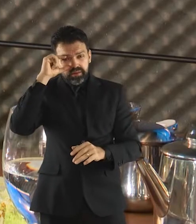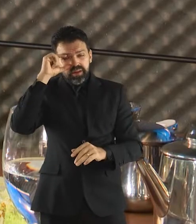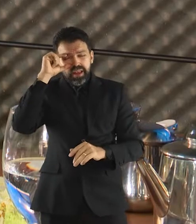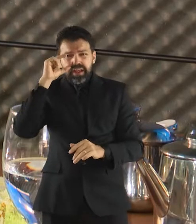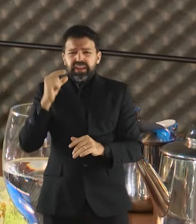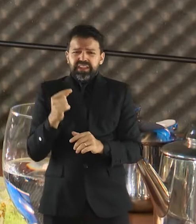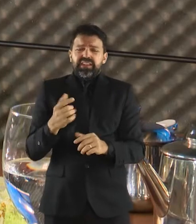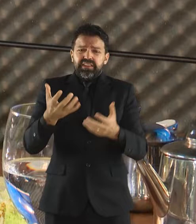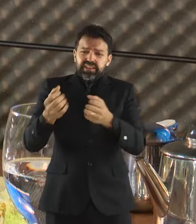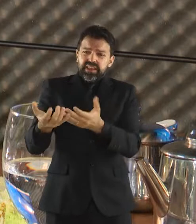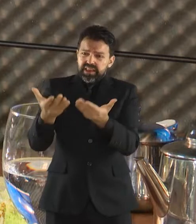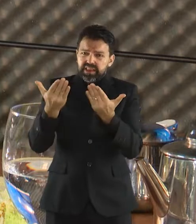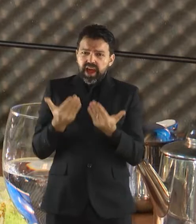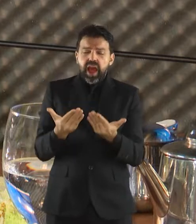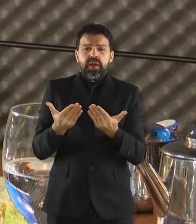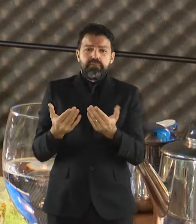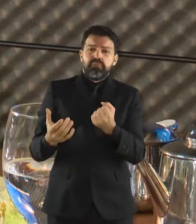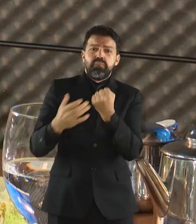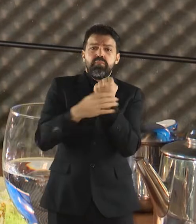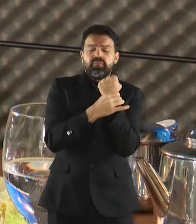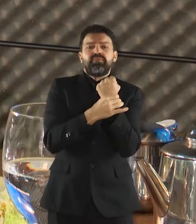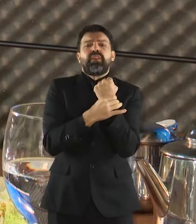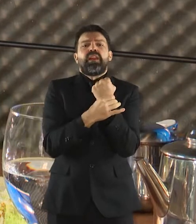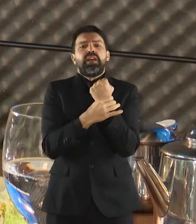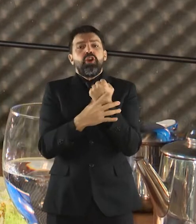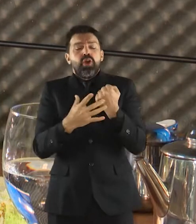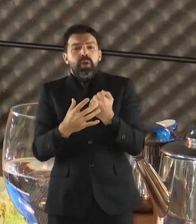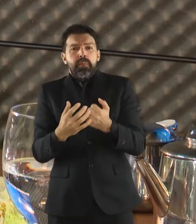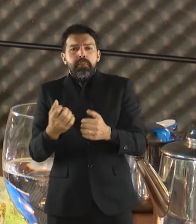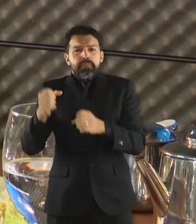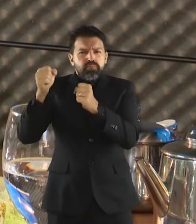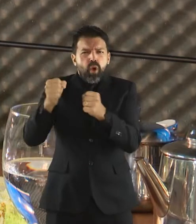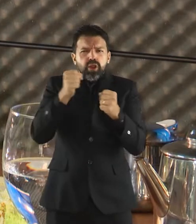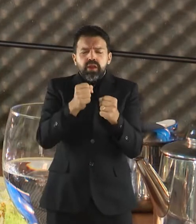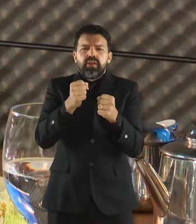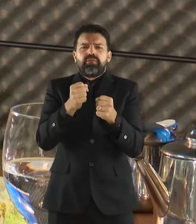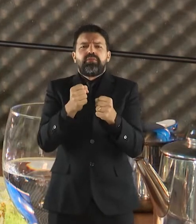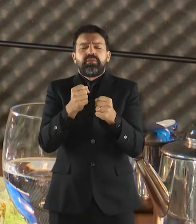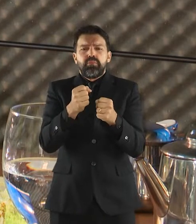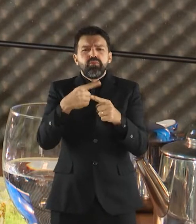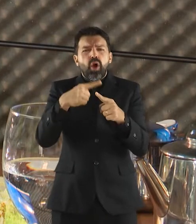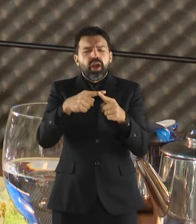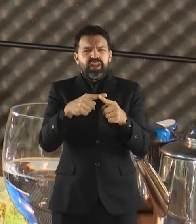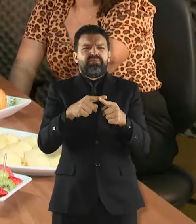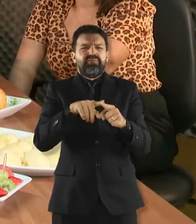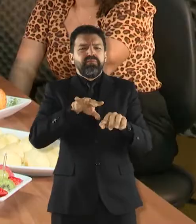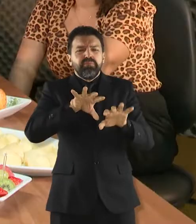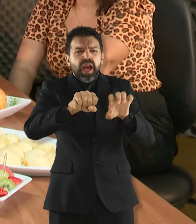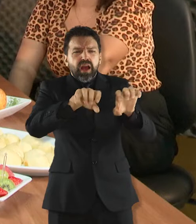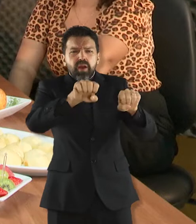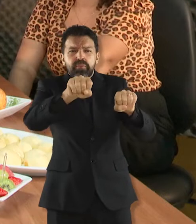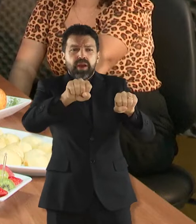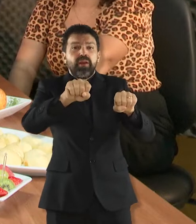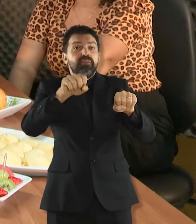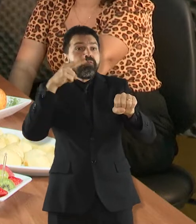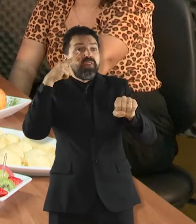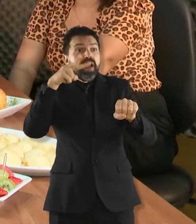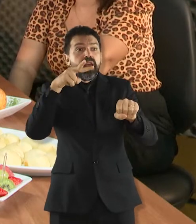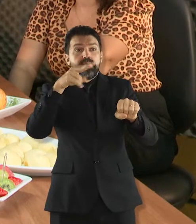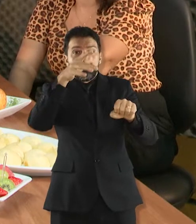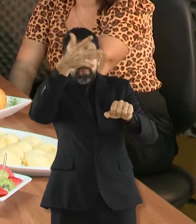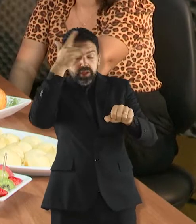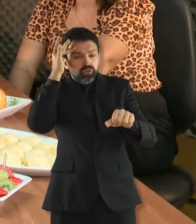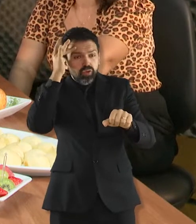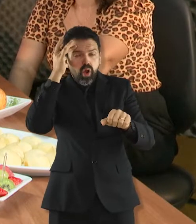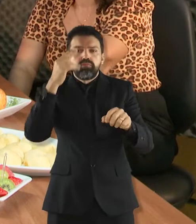lei, primeiro é a lei que pegou, né? Toda pessoa nesse país, adulta, já ouviu falar da Lei Maria da Penha. Todo mundo sabe que é a Lei